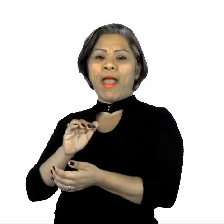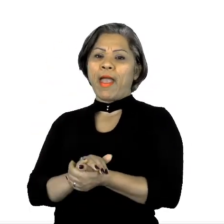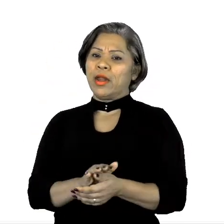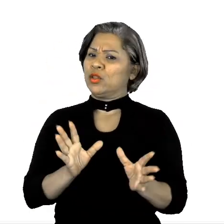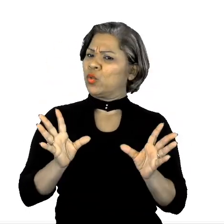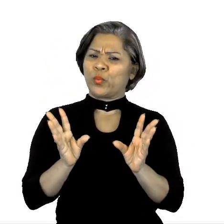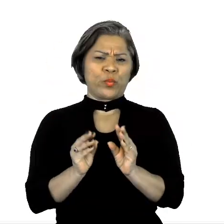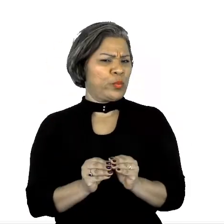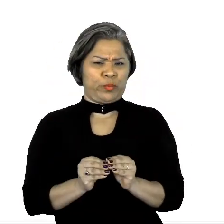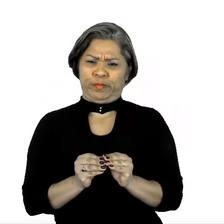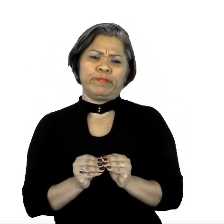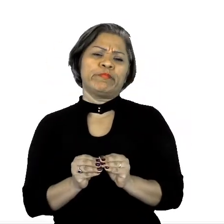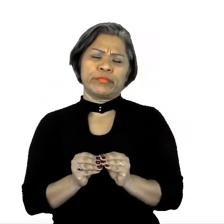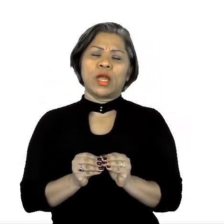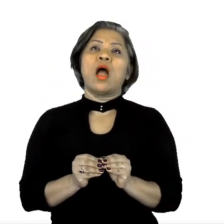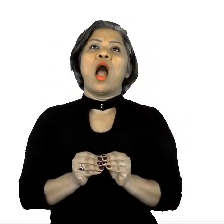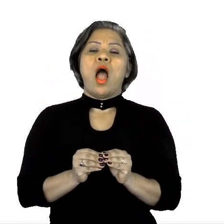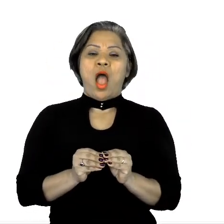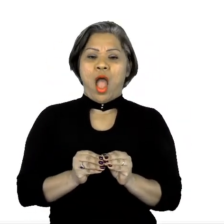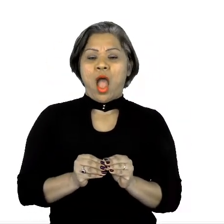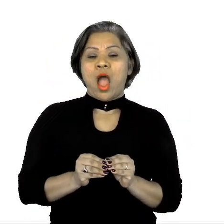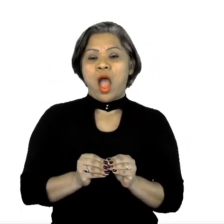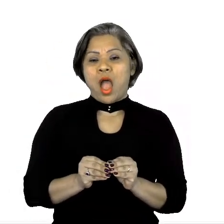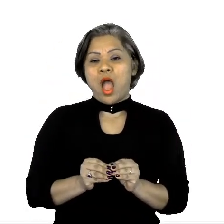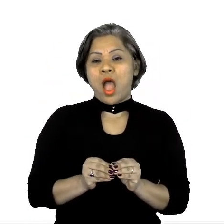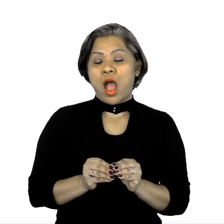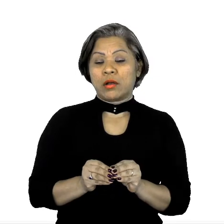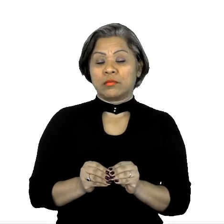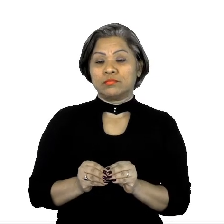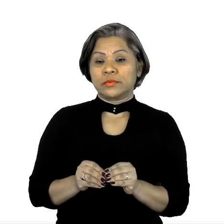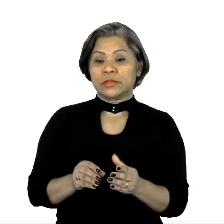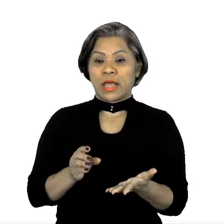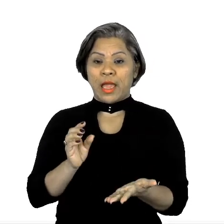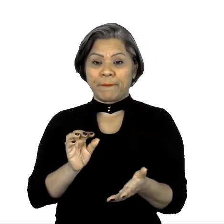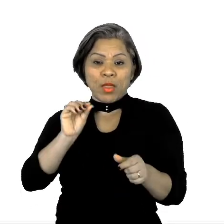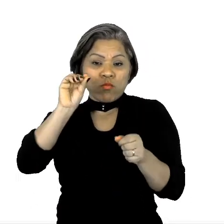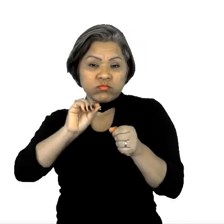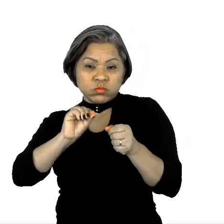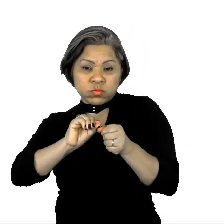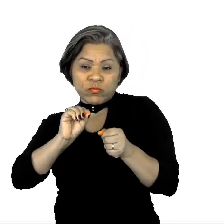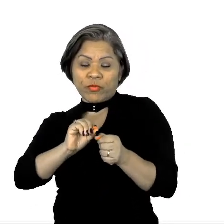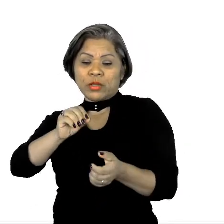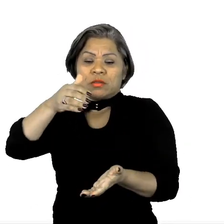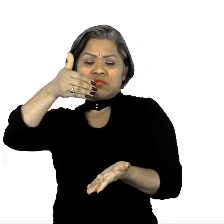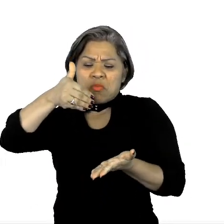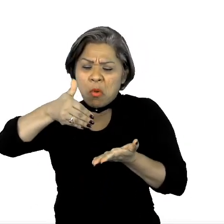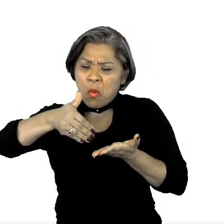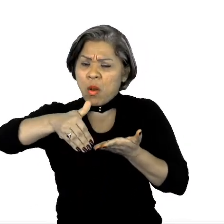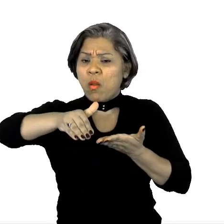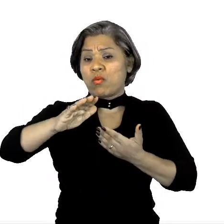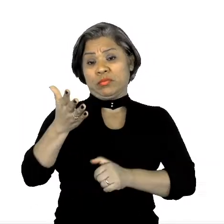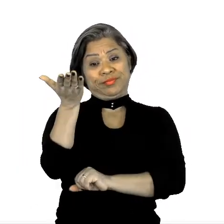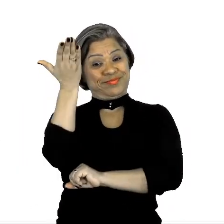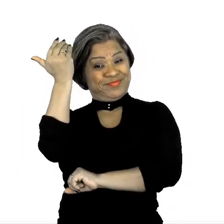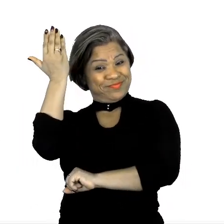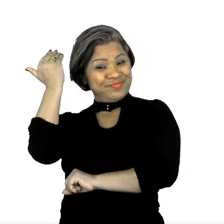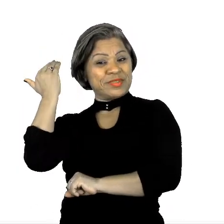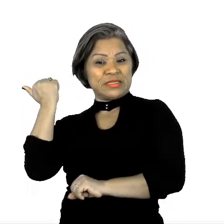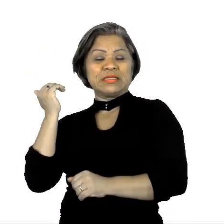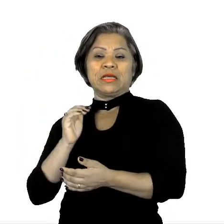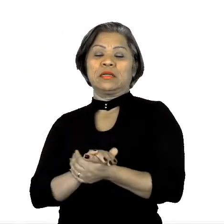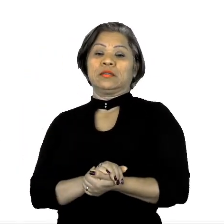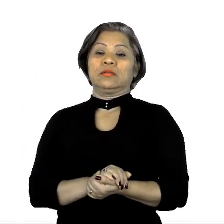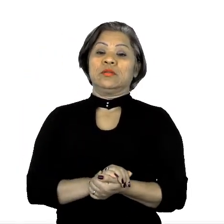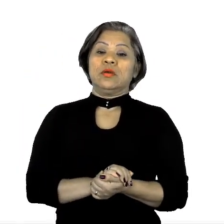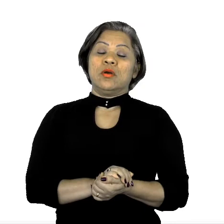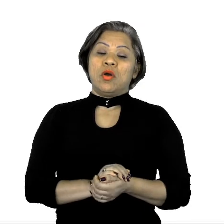concluído, ele ainda não concluiu. Ação que se prolongou no passado. Também pode ser empregado em casos